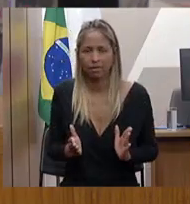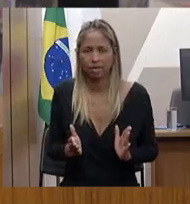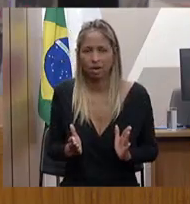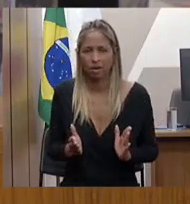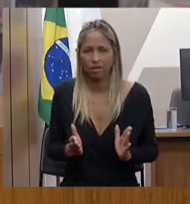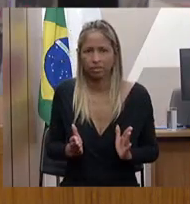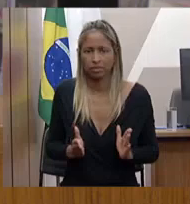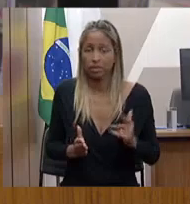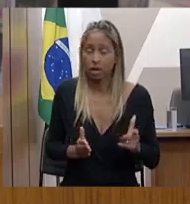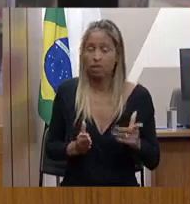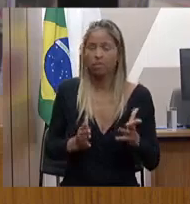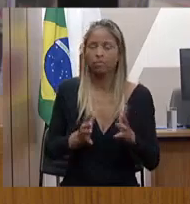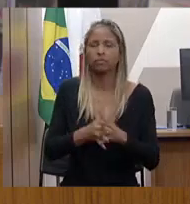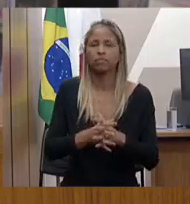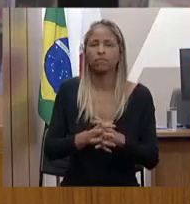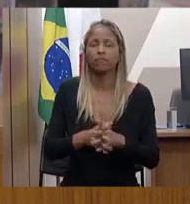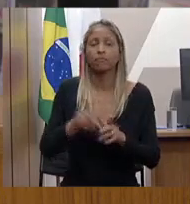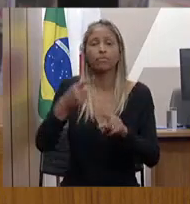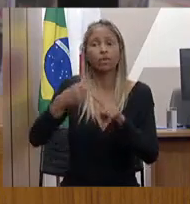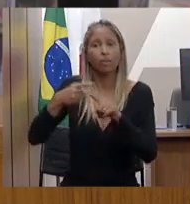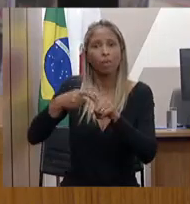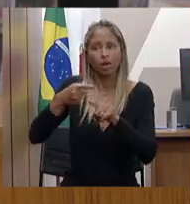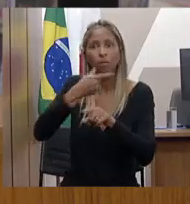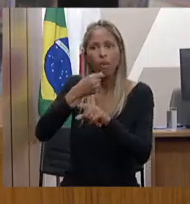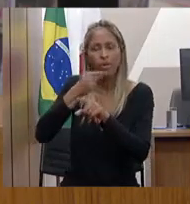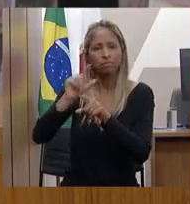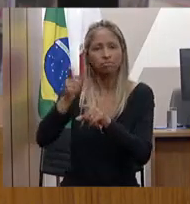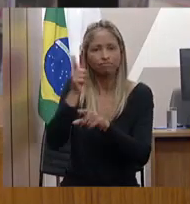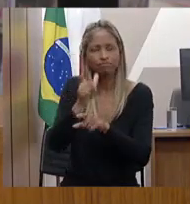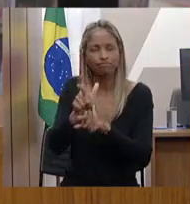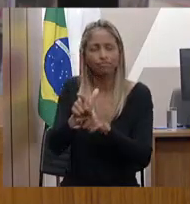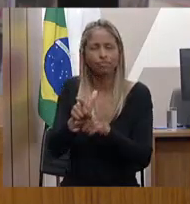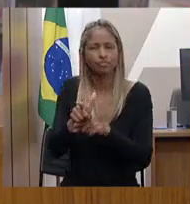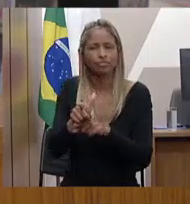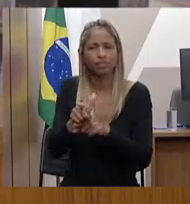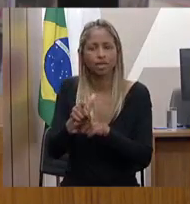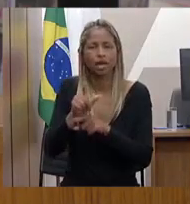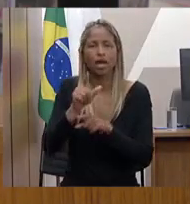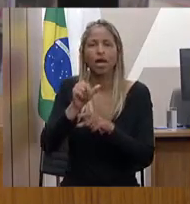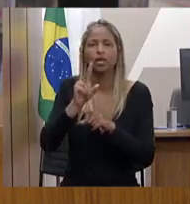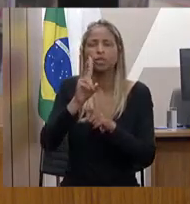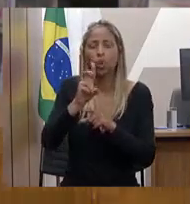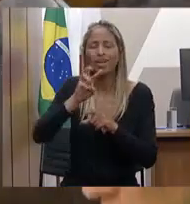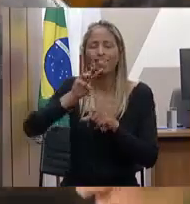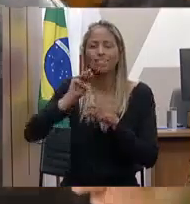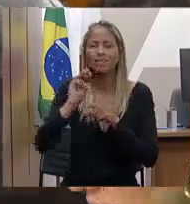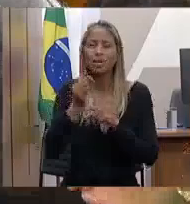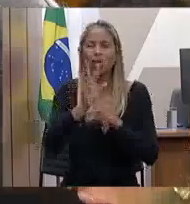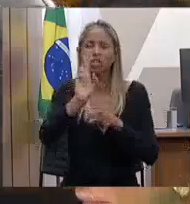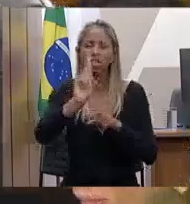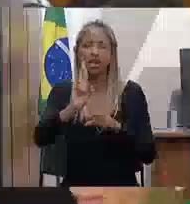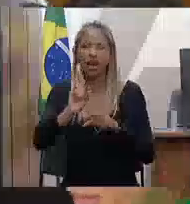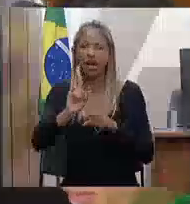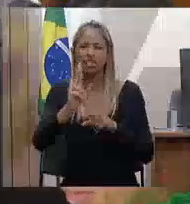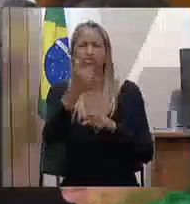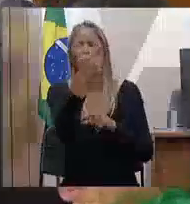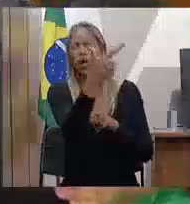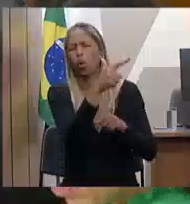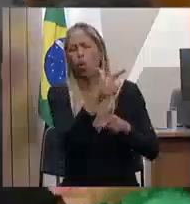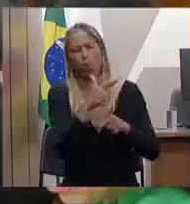ele tá lá porque o cara ganhava dois milhões de reais fora os